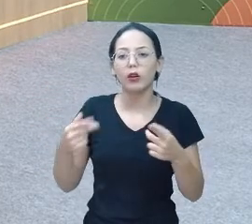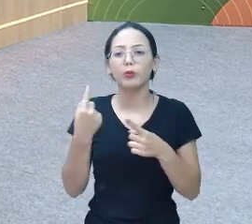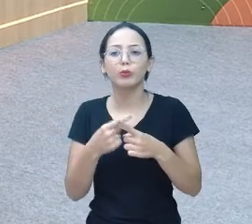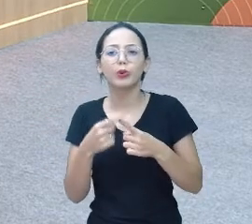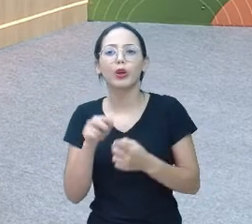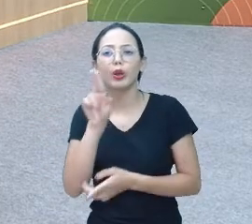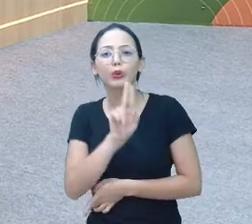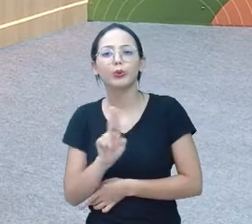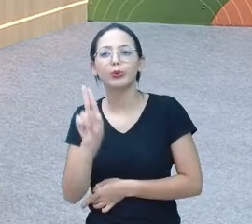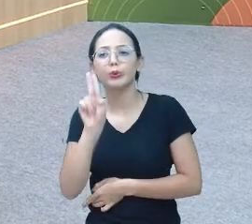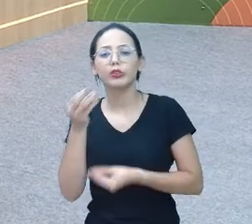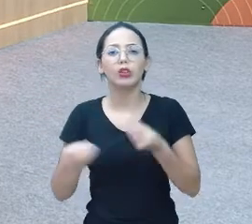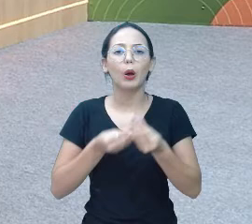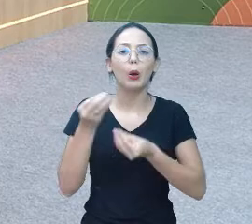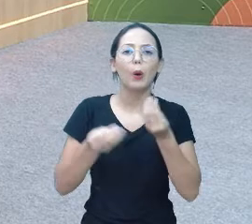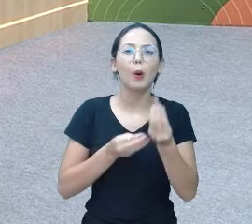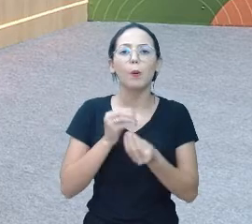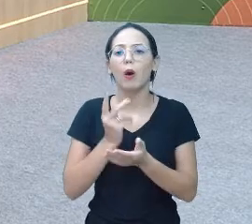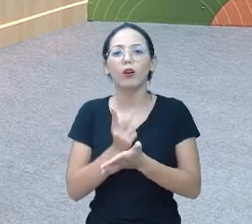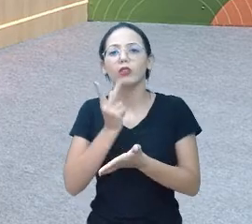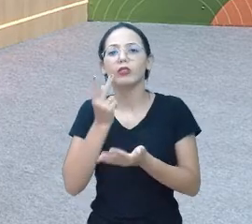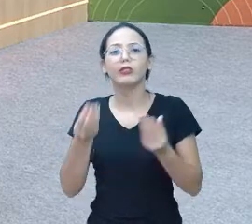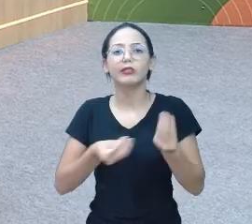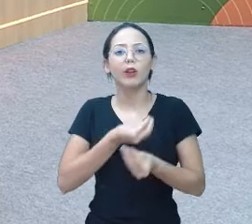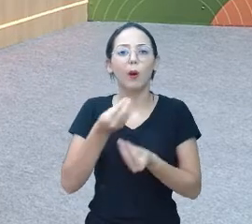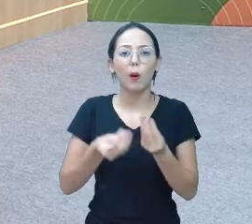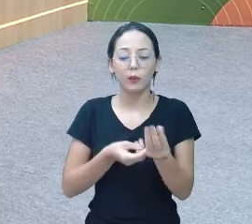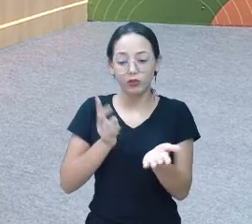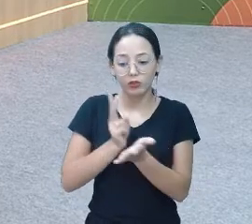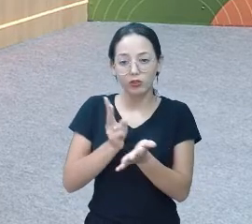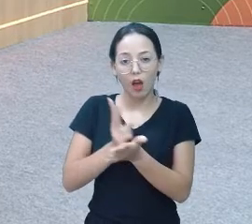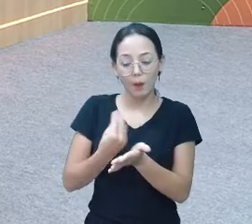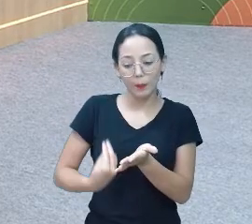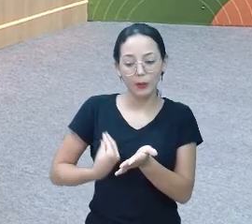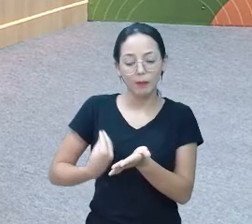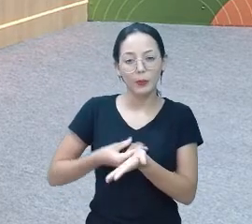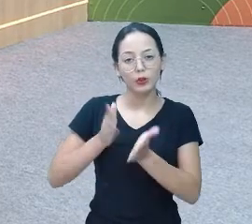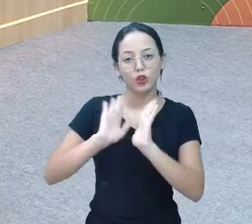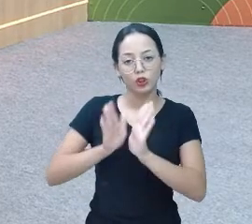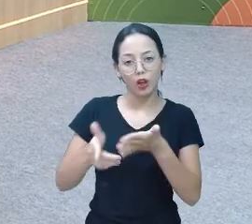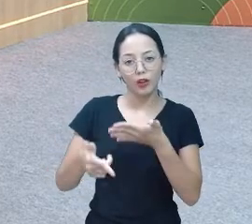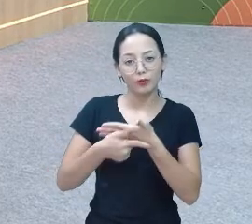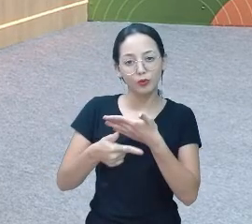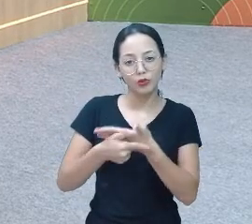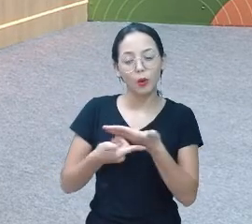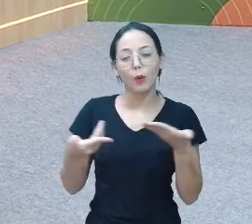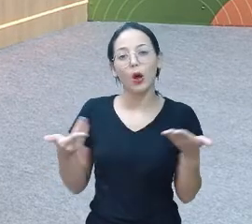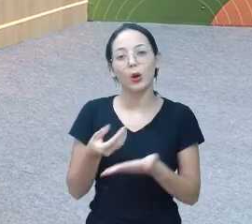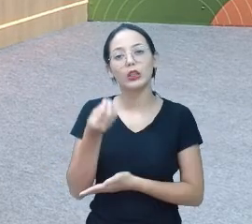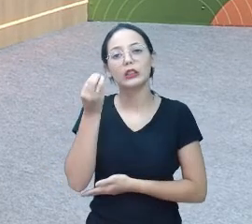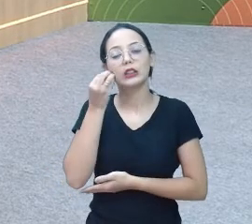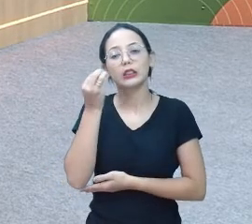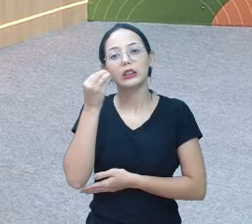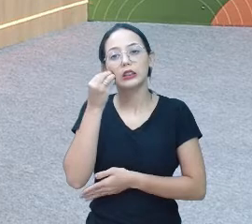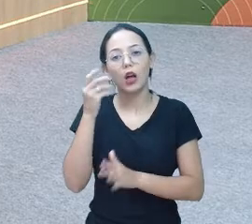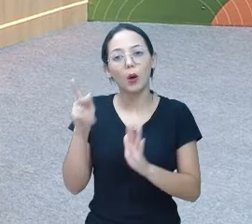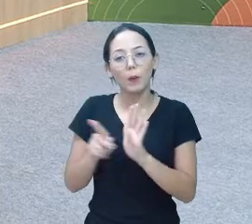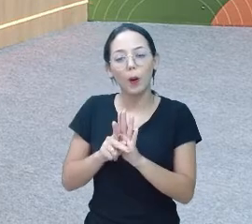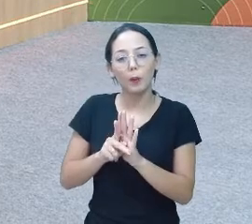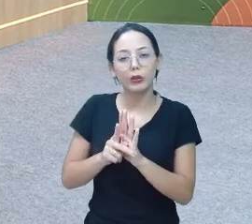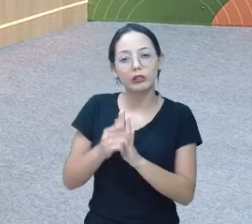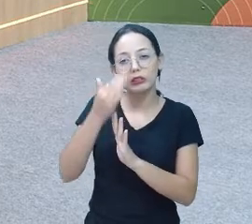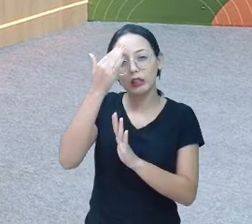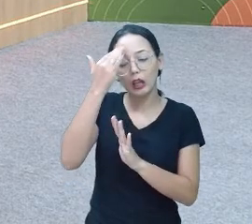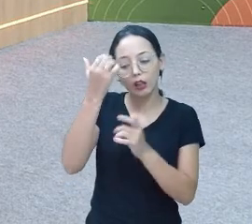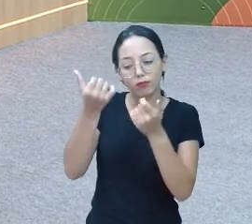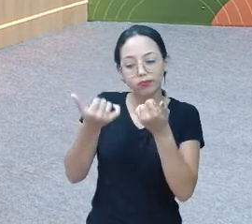esses instrumentos e como é que eles funcionam. Será que eles sempre existiram com essa função? A gente vai tentar fazer esses